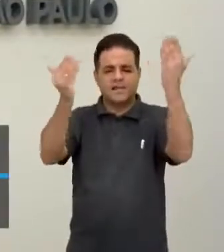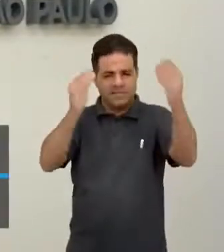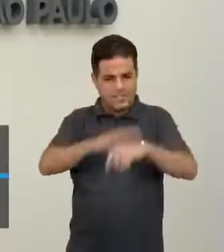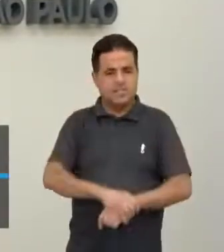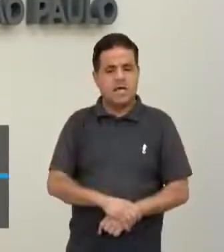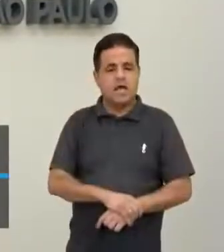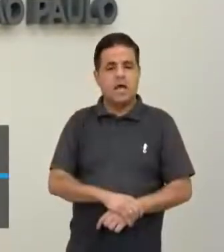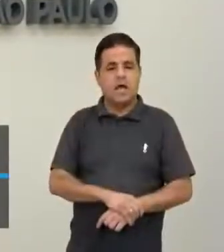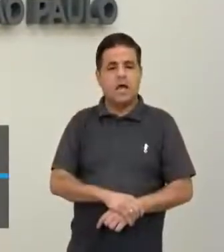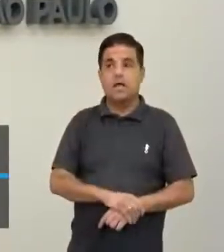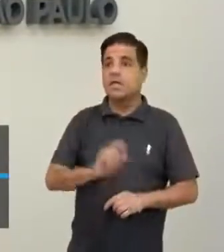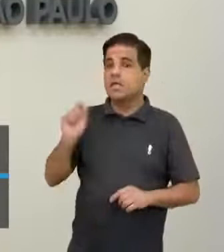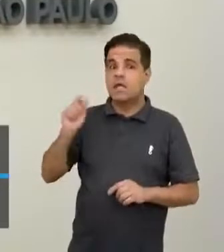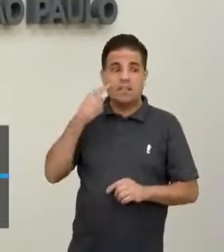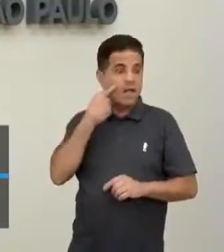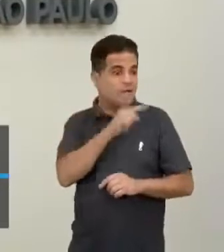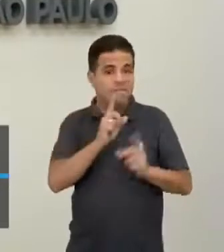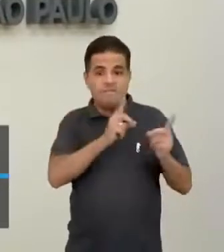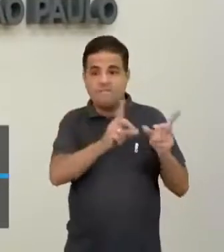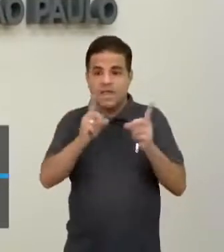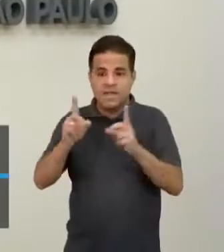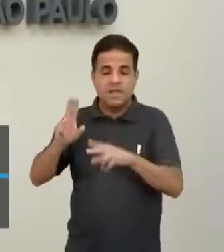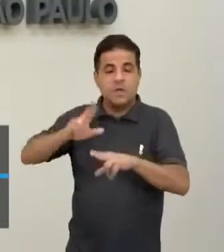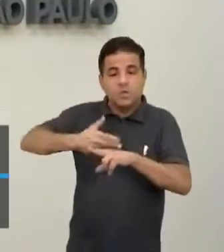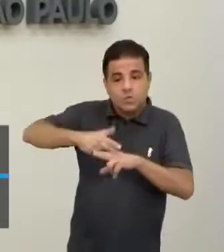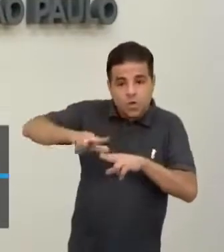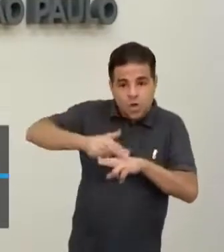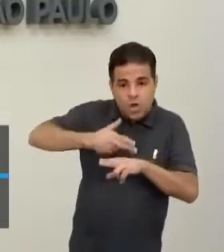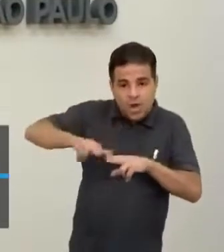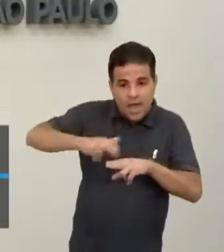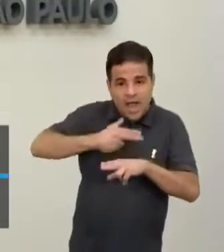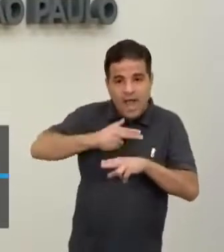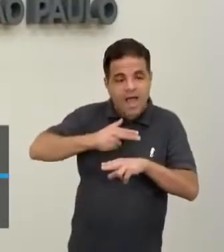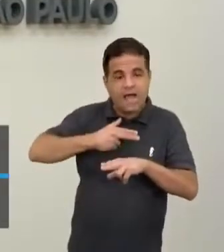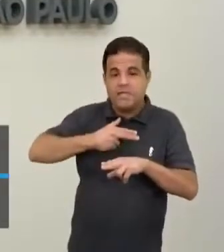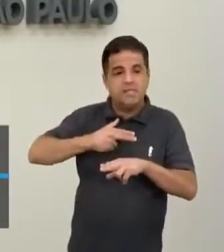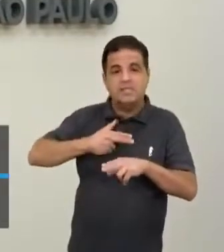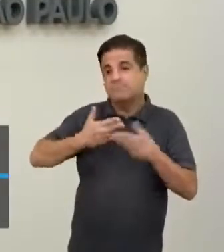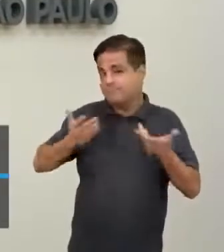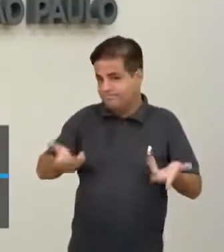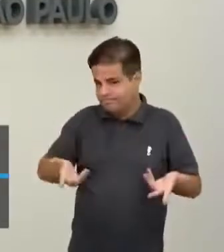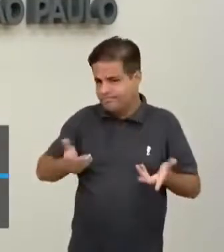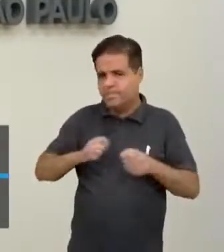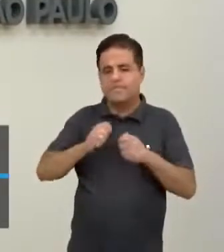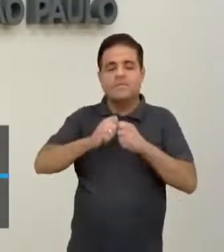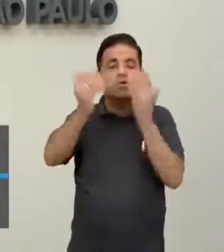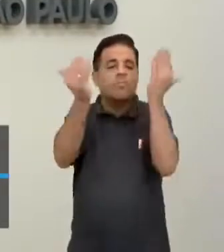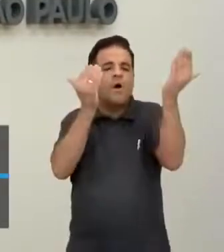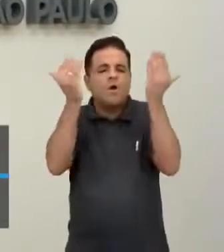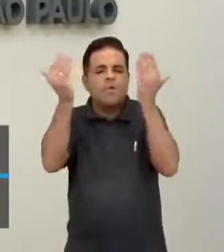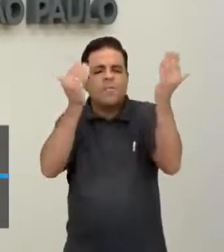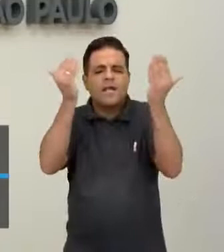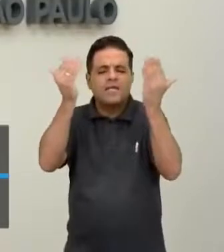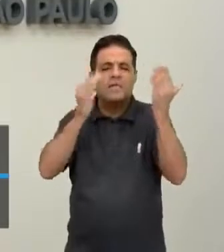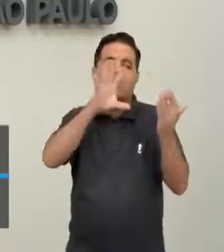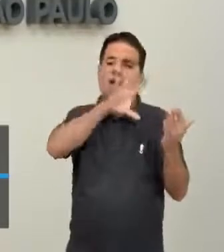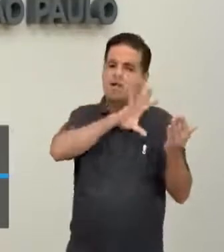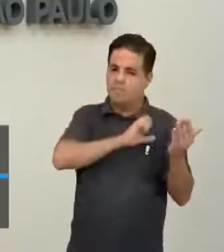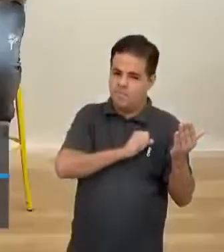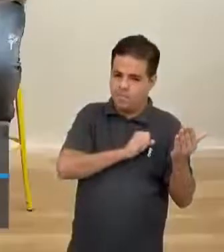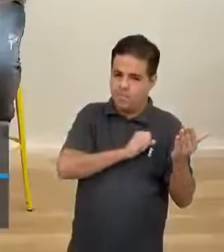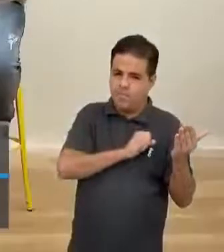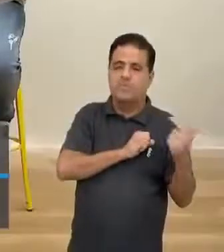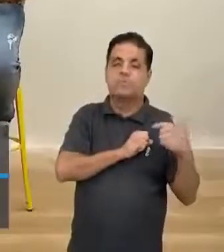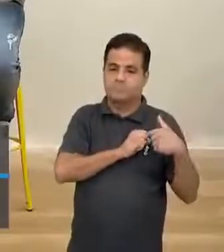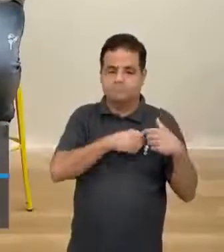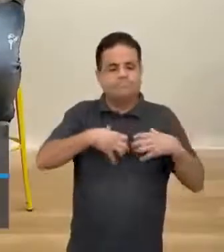Então, na verdade, quem está vendendo o chocolate, implicitamente está fazendo uma comparação entre amor,